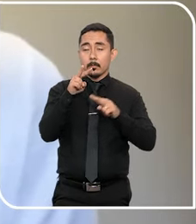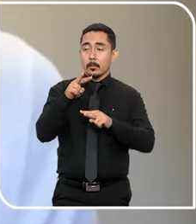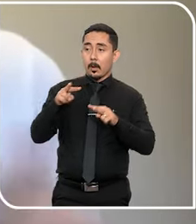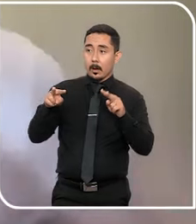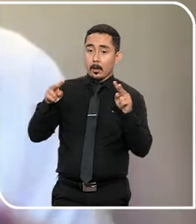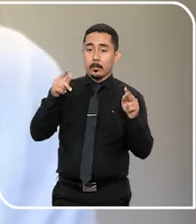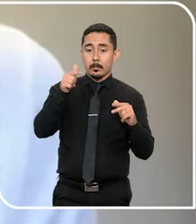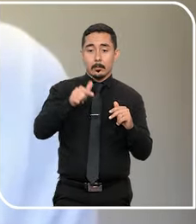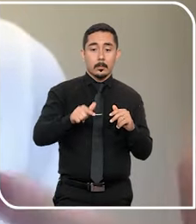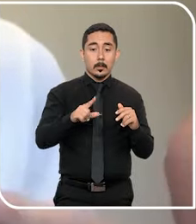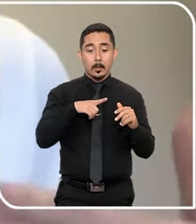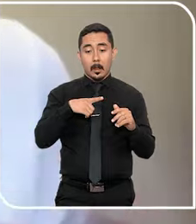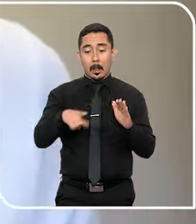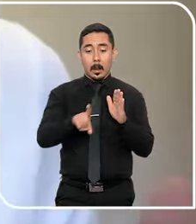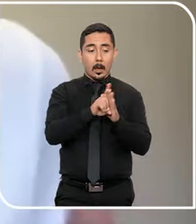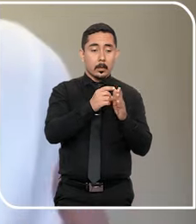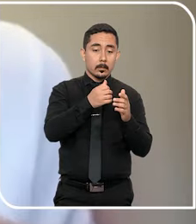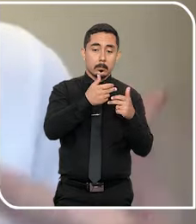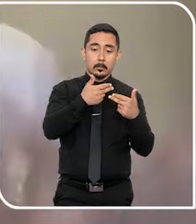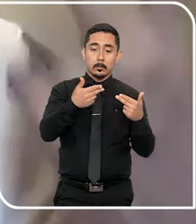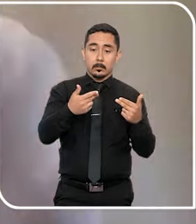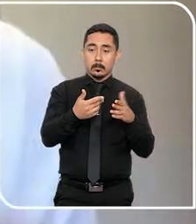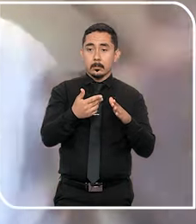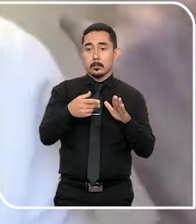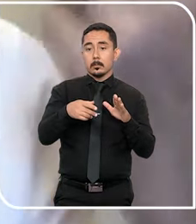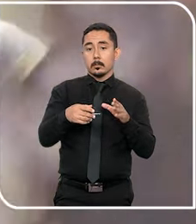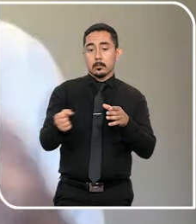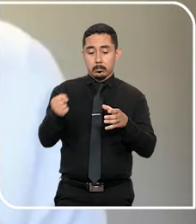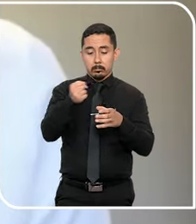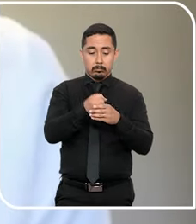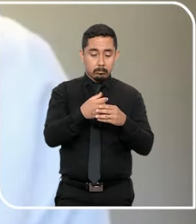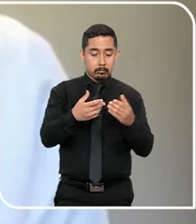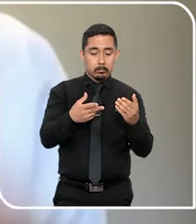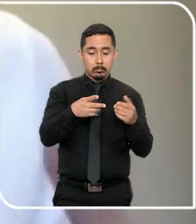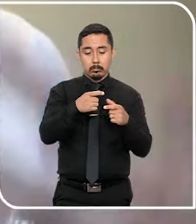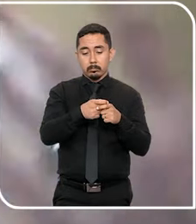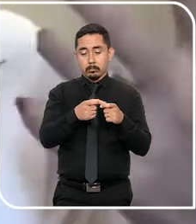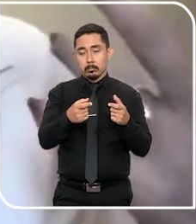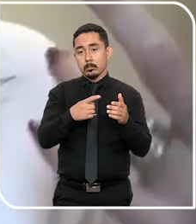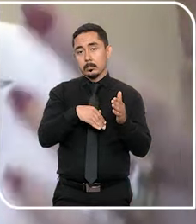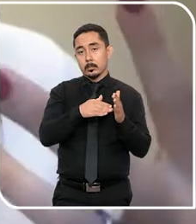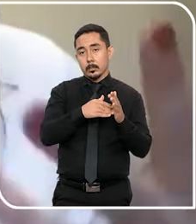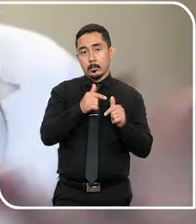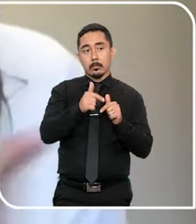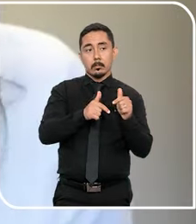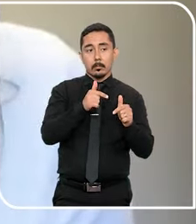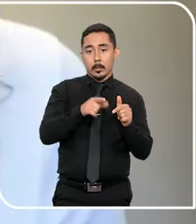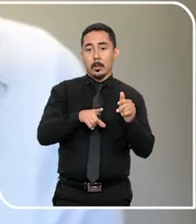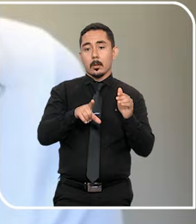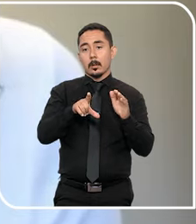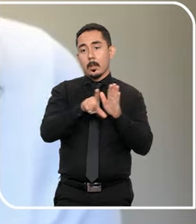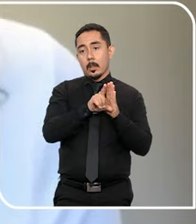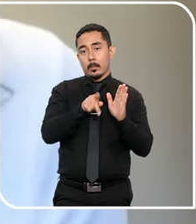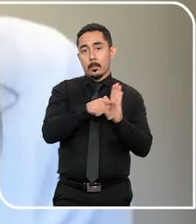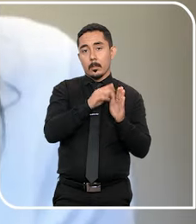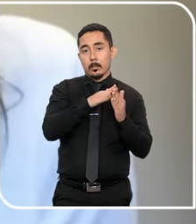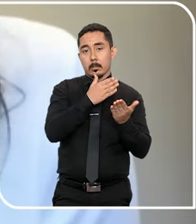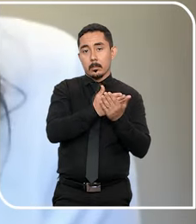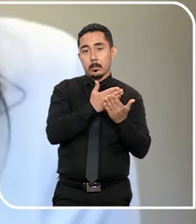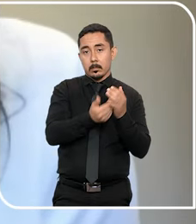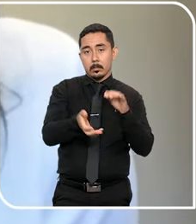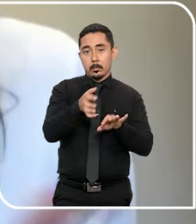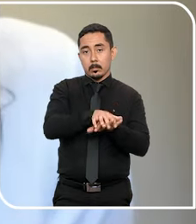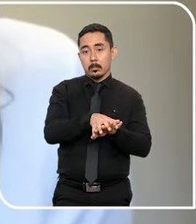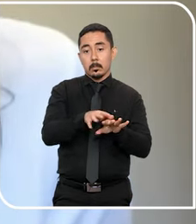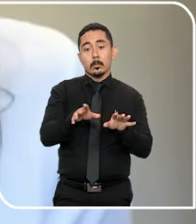conviva a gente tem agora lei de cotas en faculdade em trabalho né a gente tem a lei da da escola inclusiva